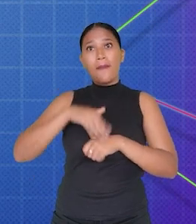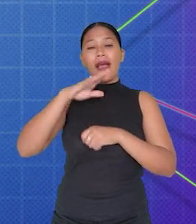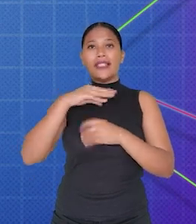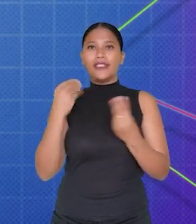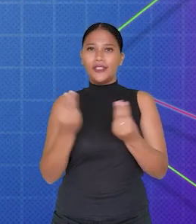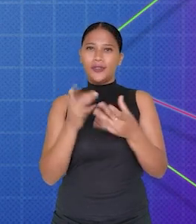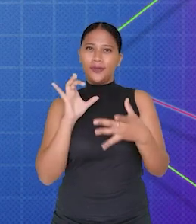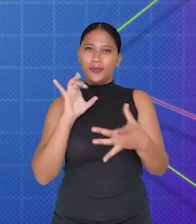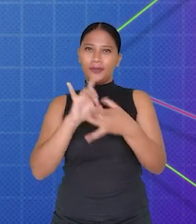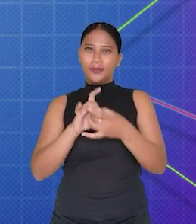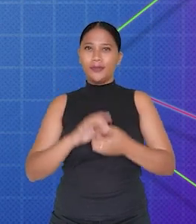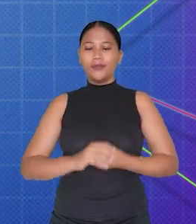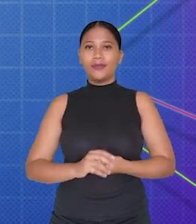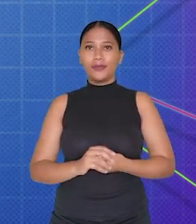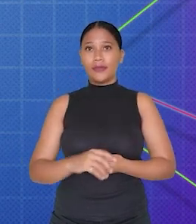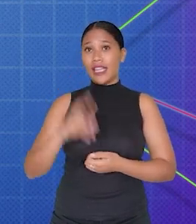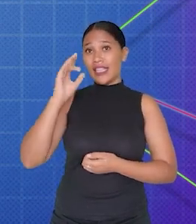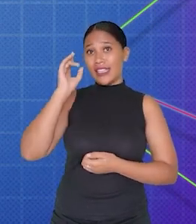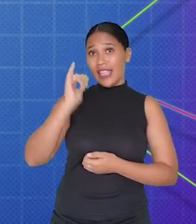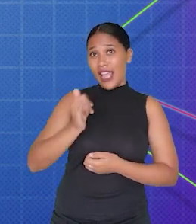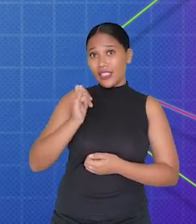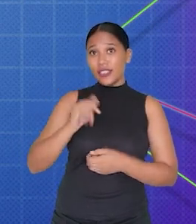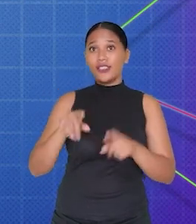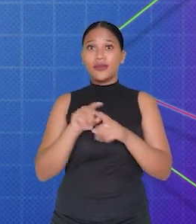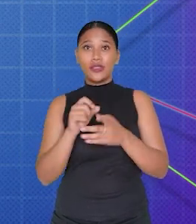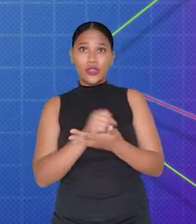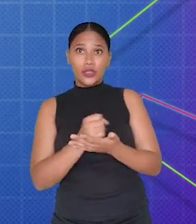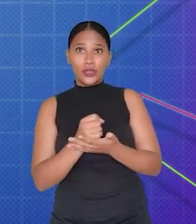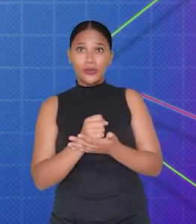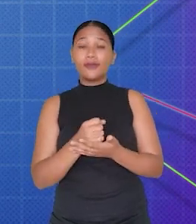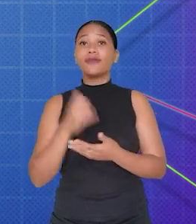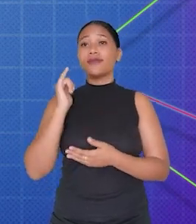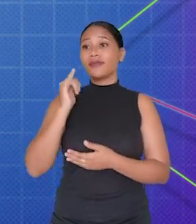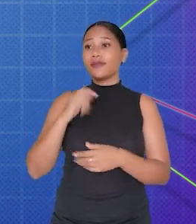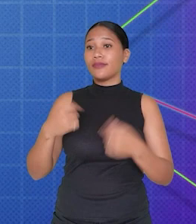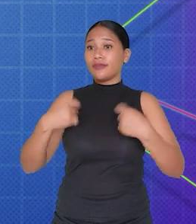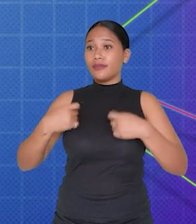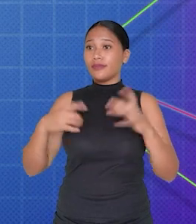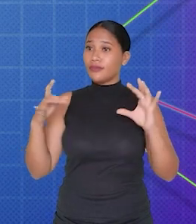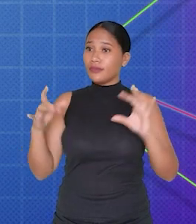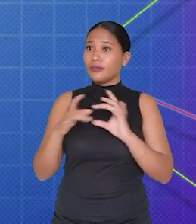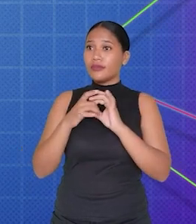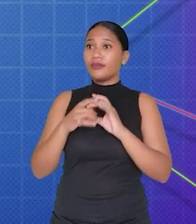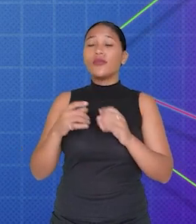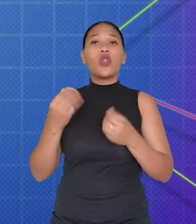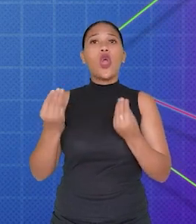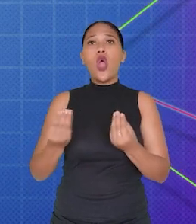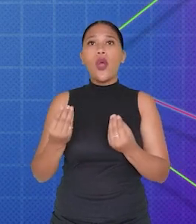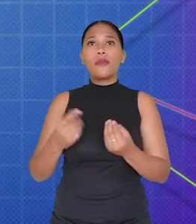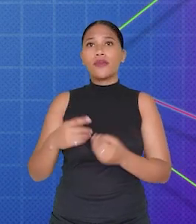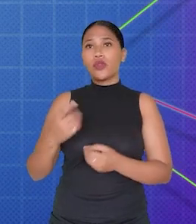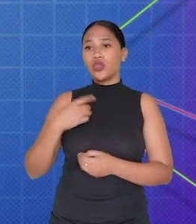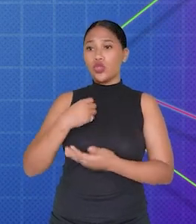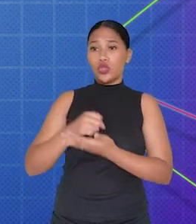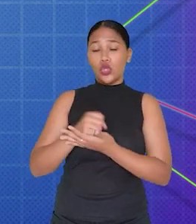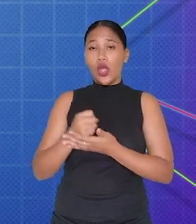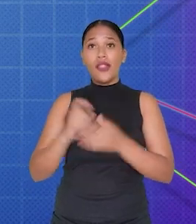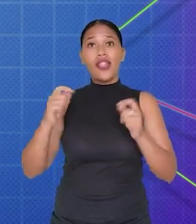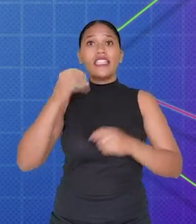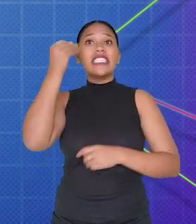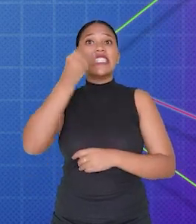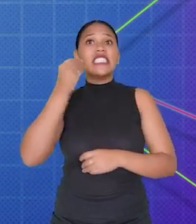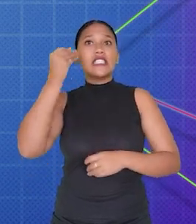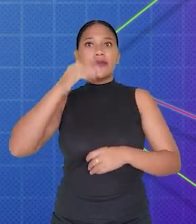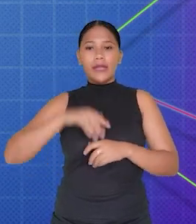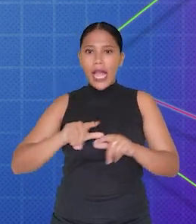envolvente. Integrar a narrativa à jogabilidade. A narrativa deve estar integrada à jogabilidade de forma que os jogadores possam